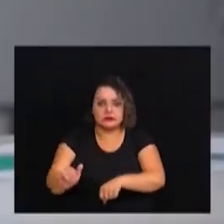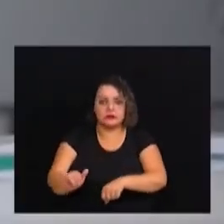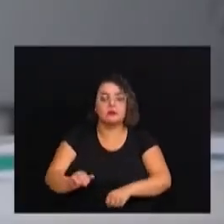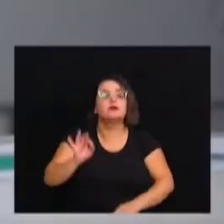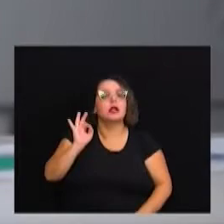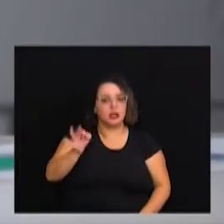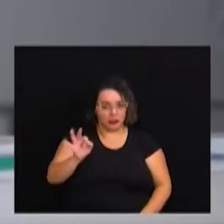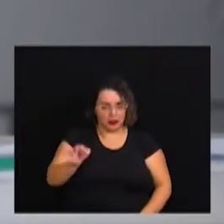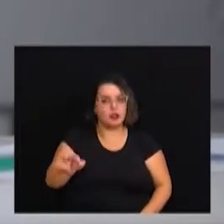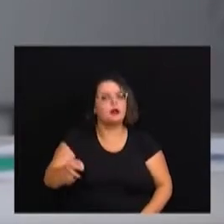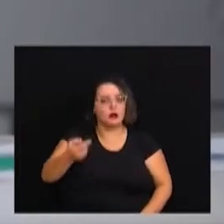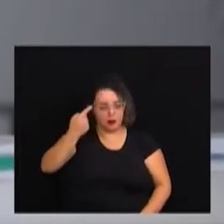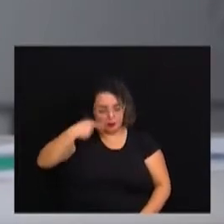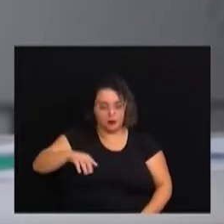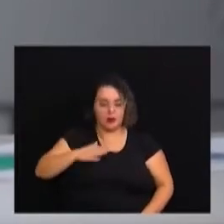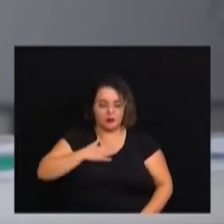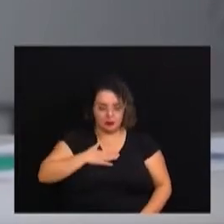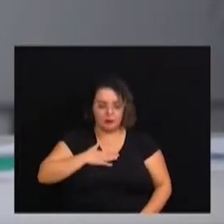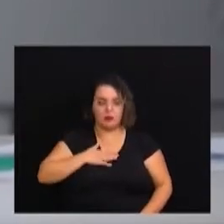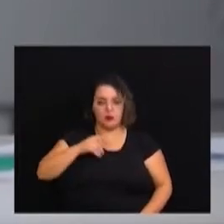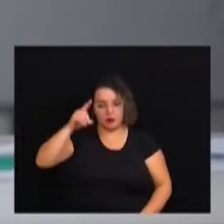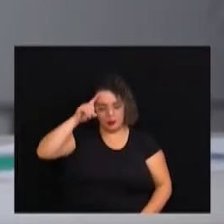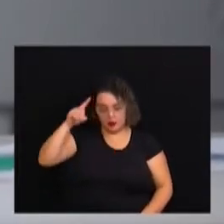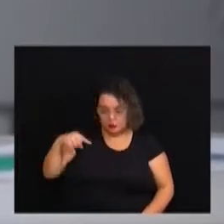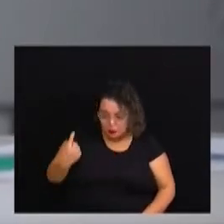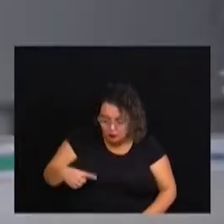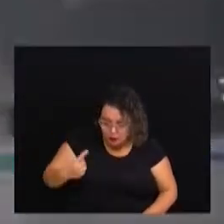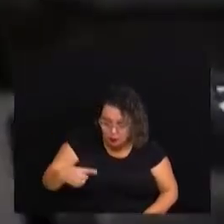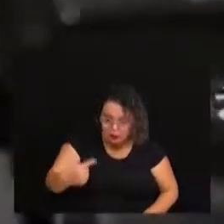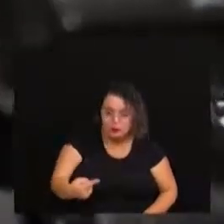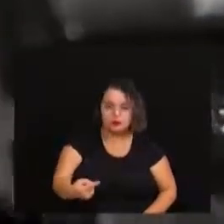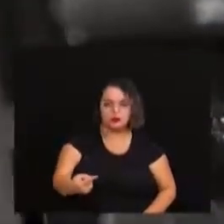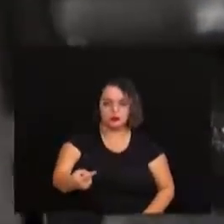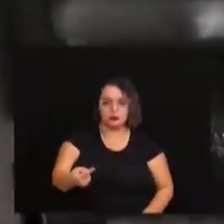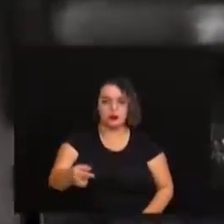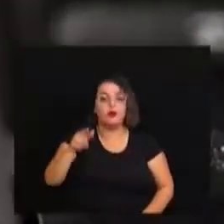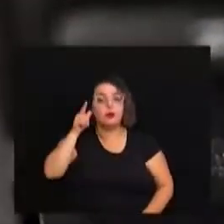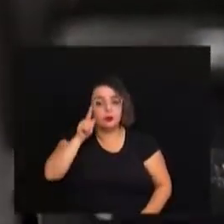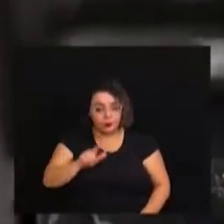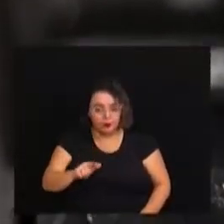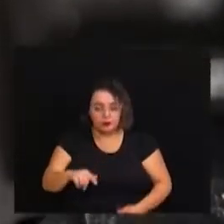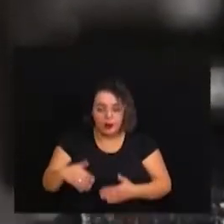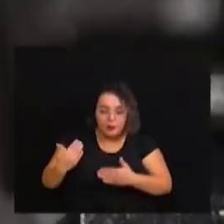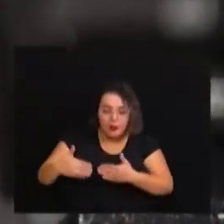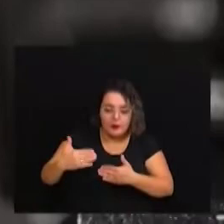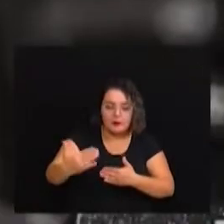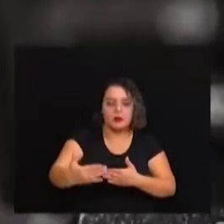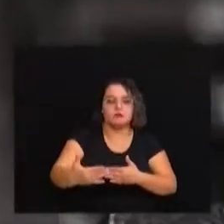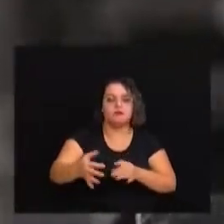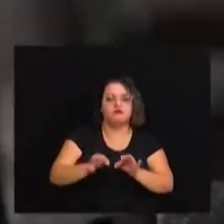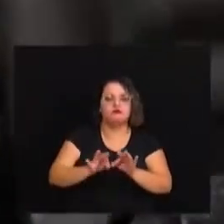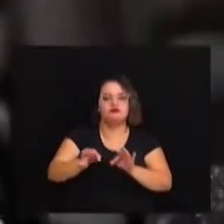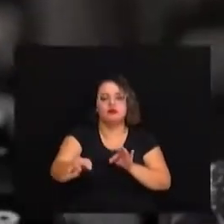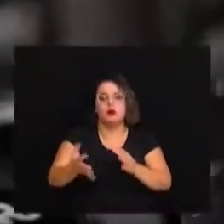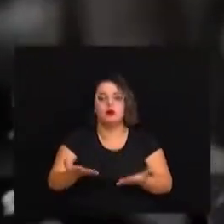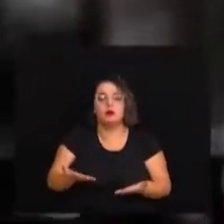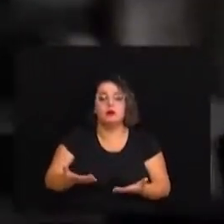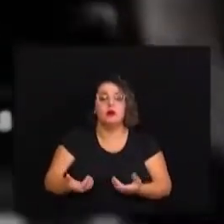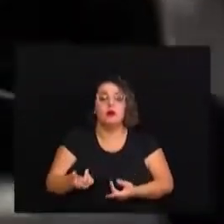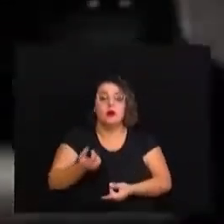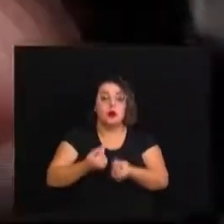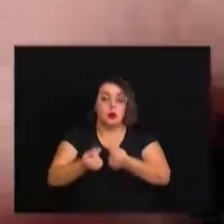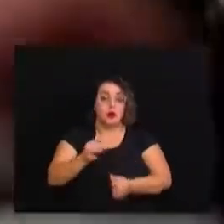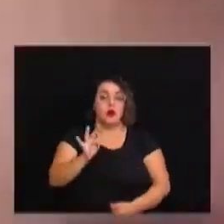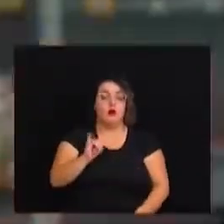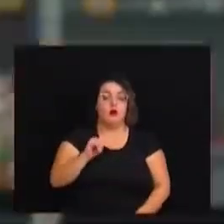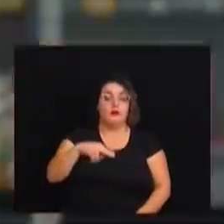vão funcionar para o meu perfil, para a minha rotina, e eu vou conseguir levar isso adiante a longo prazo. Para um